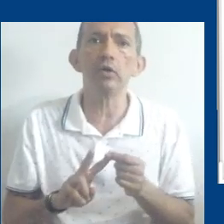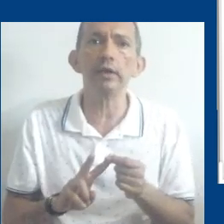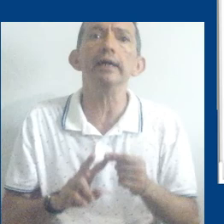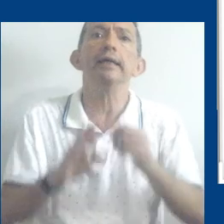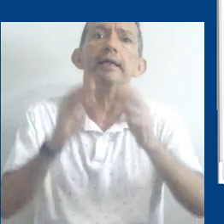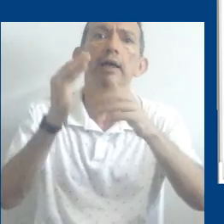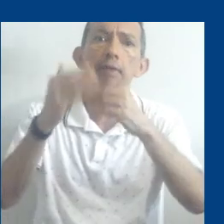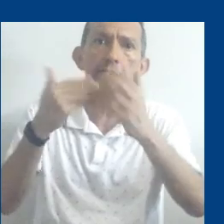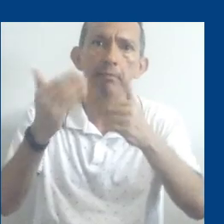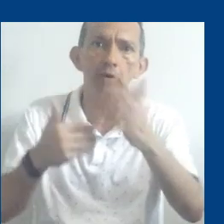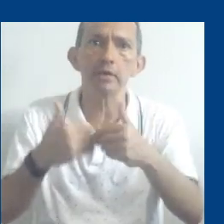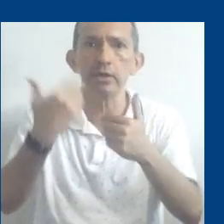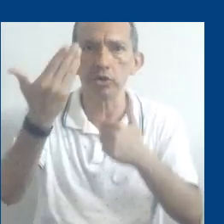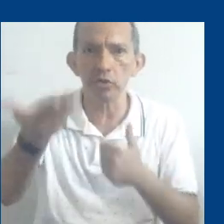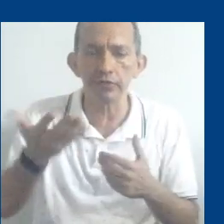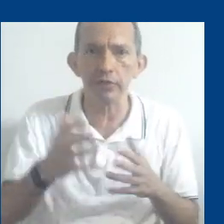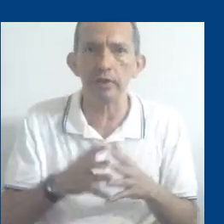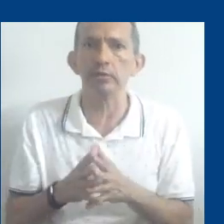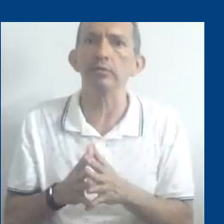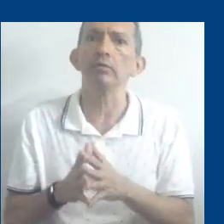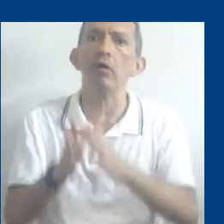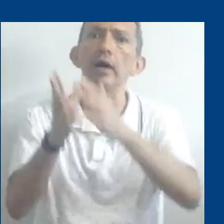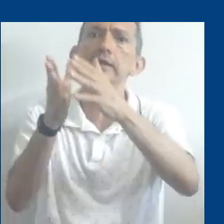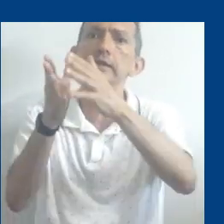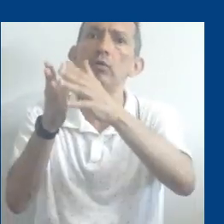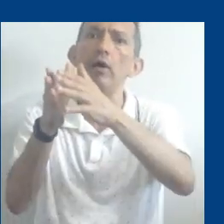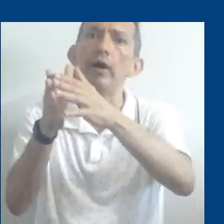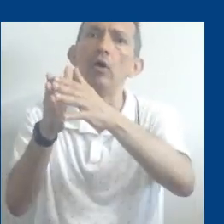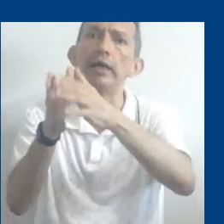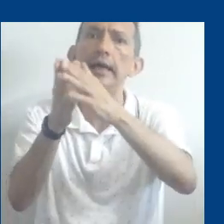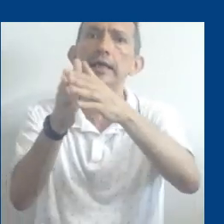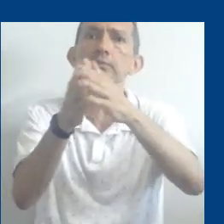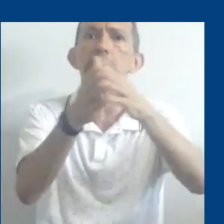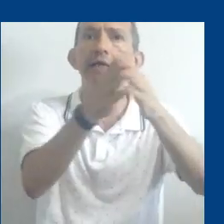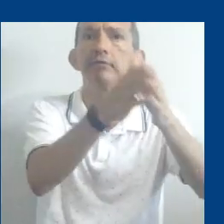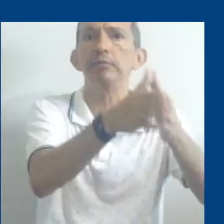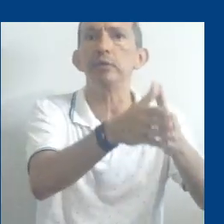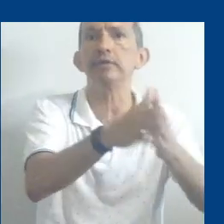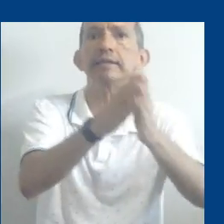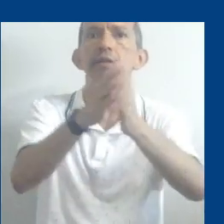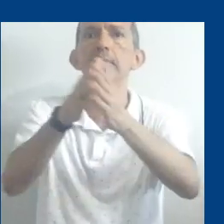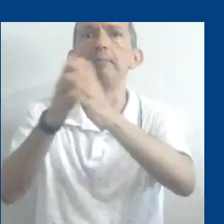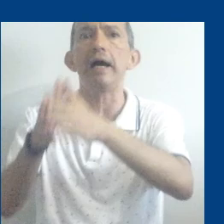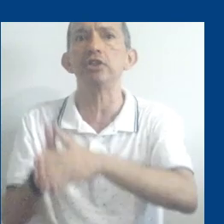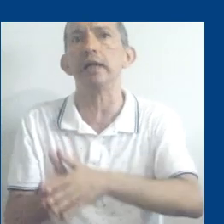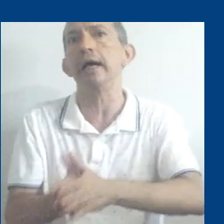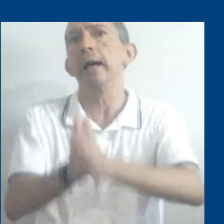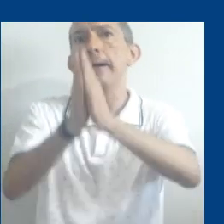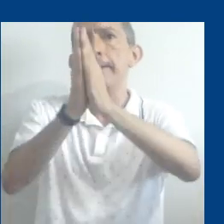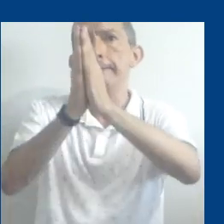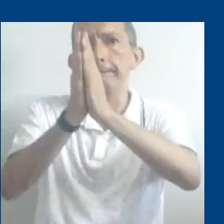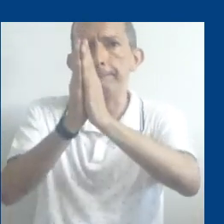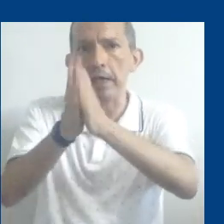de maconha, quem metaboliza isso é o fígado. Qual é a organela responsável por isso na célula